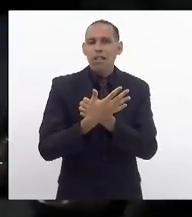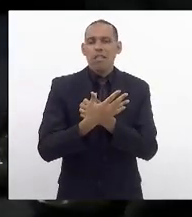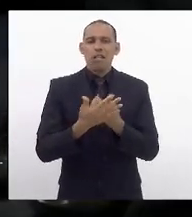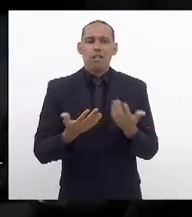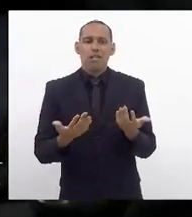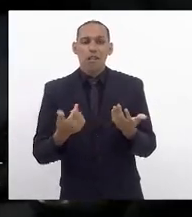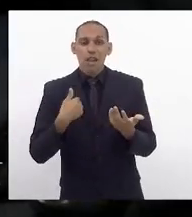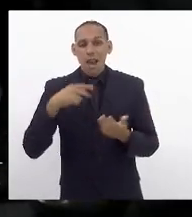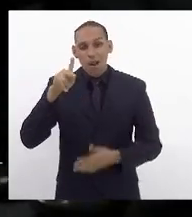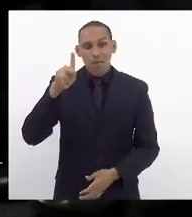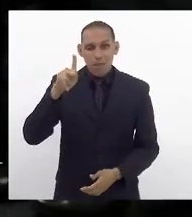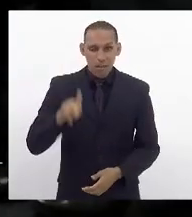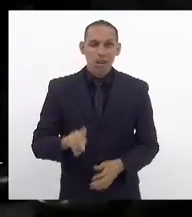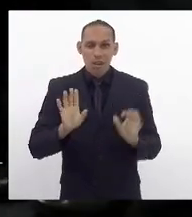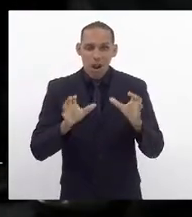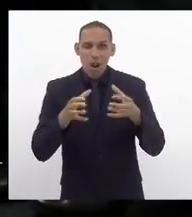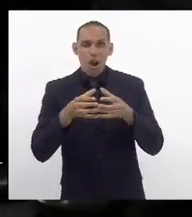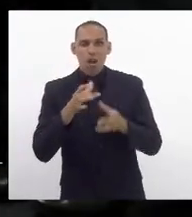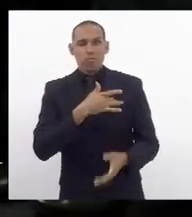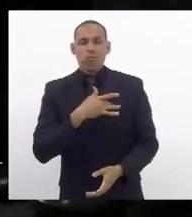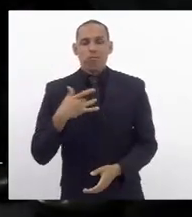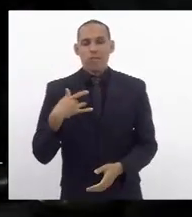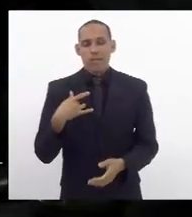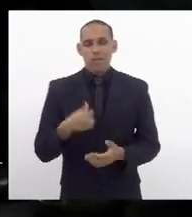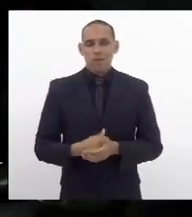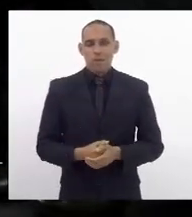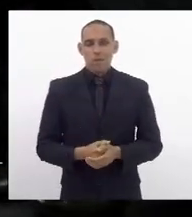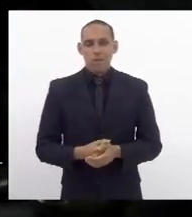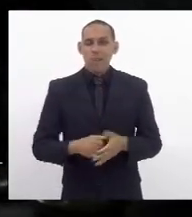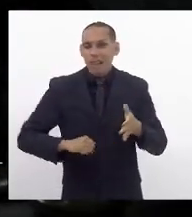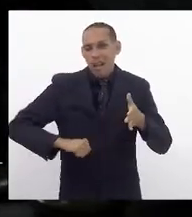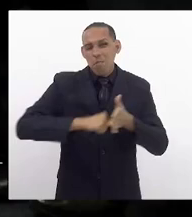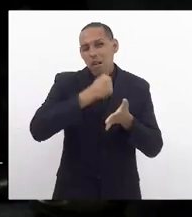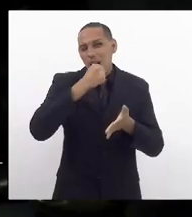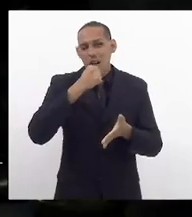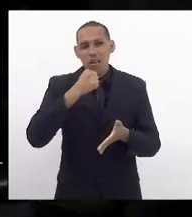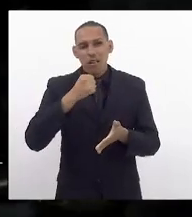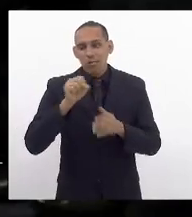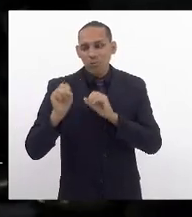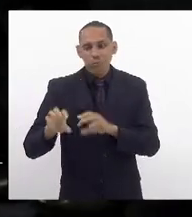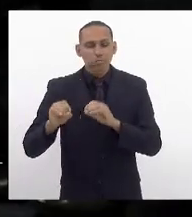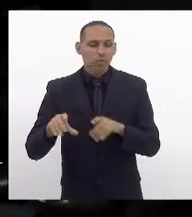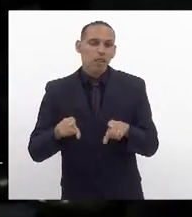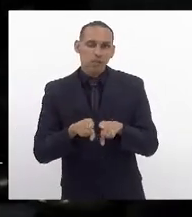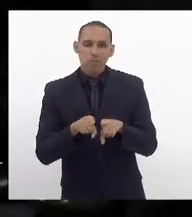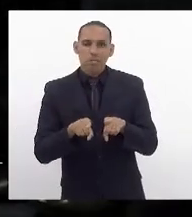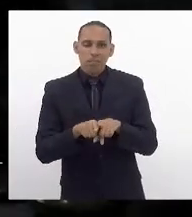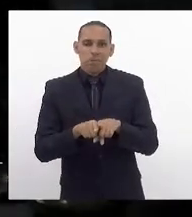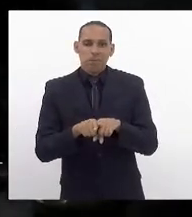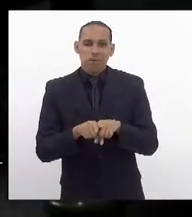como presidente da Comissão de Saúde, esses impactos na educação.